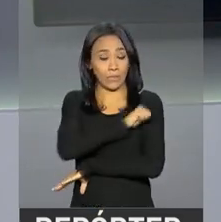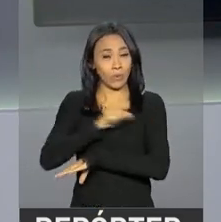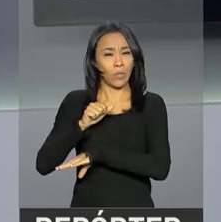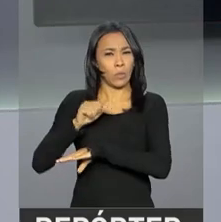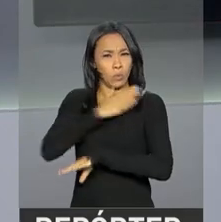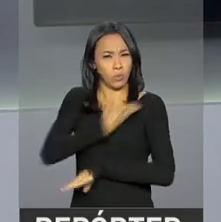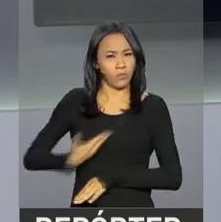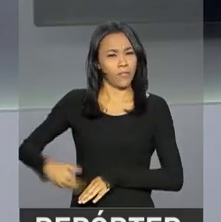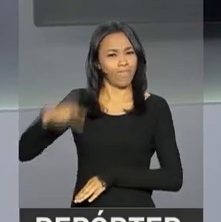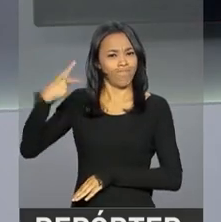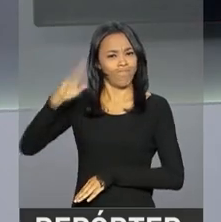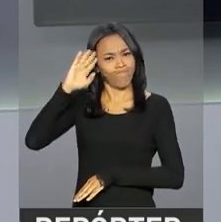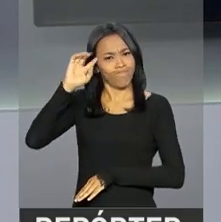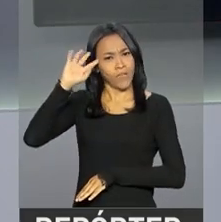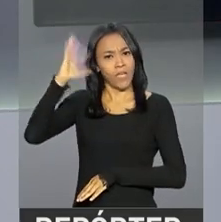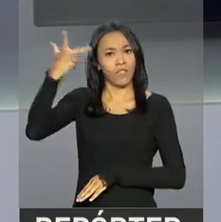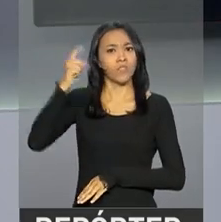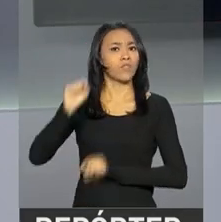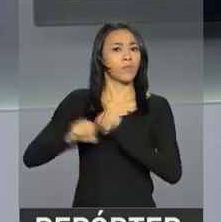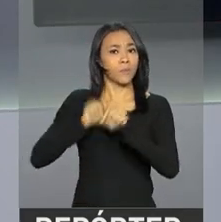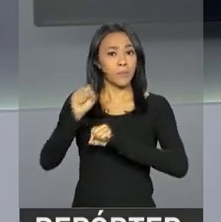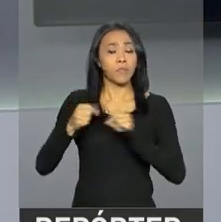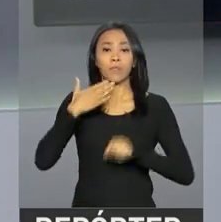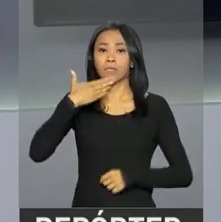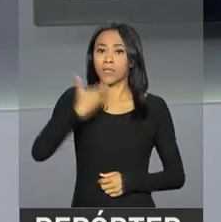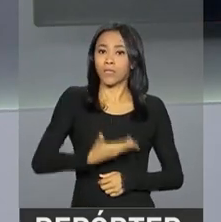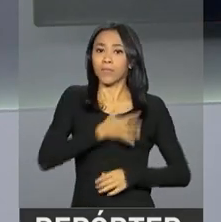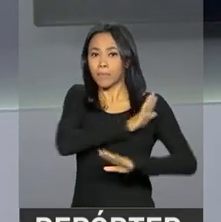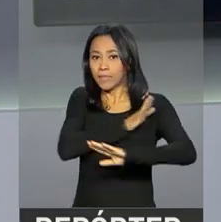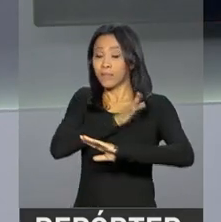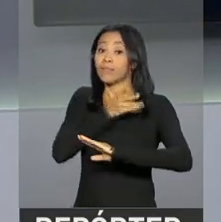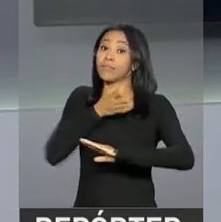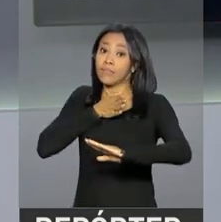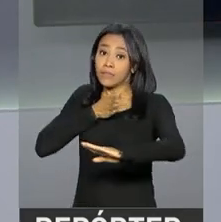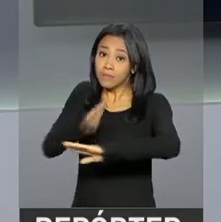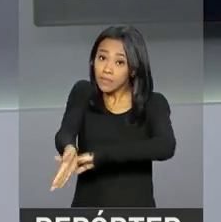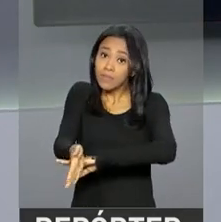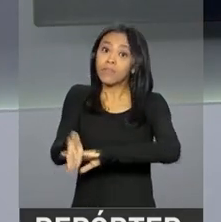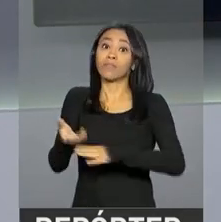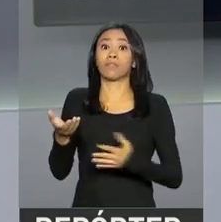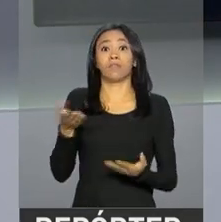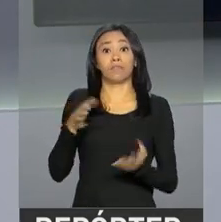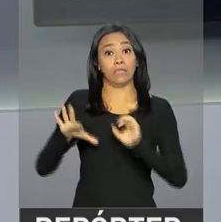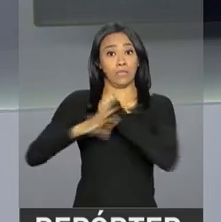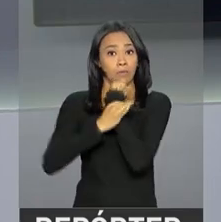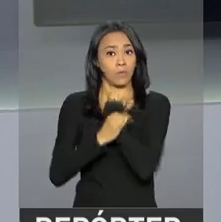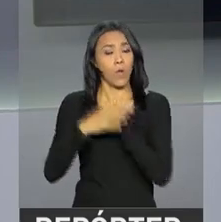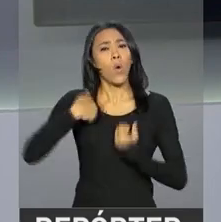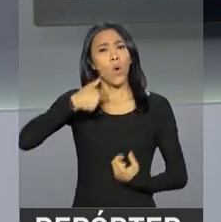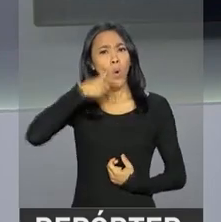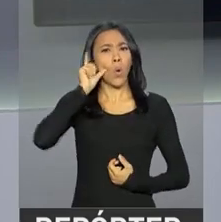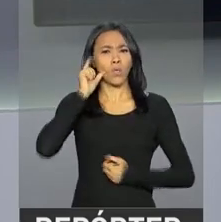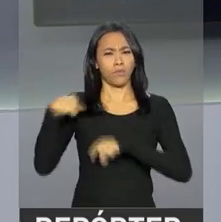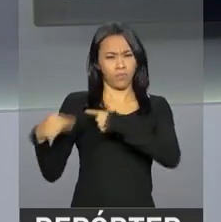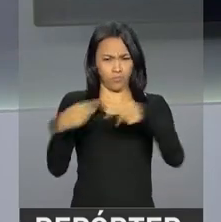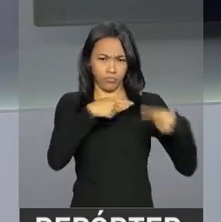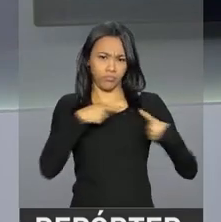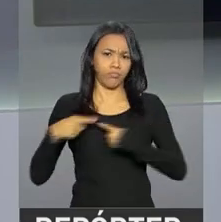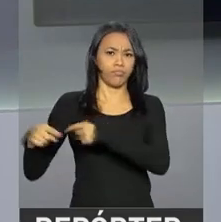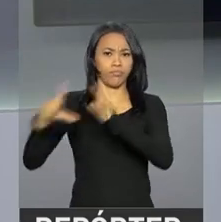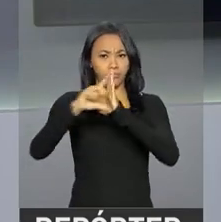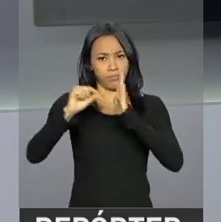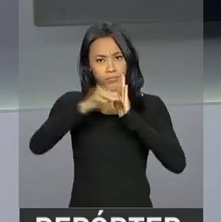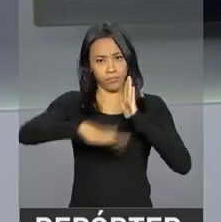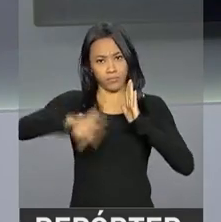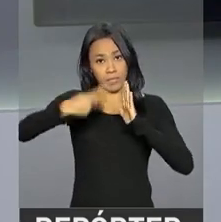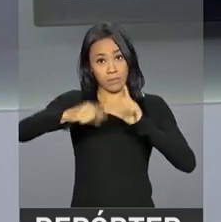a possibilidade de decretar intervenção na segurança pública do estado. O assunto foi discutido ontem no Palácio da Alvorada. E nós